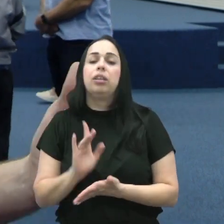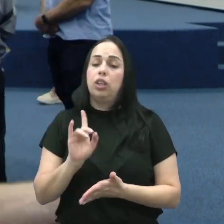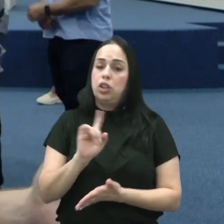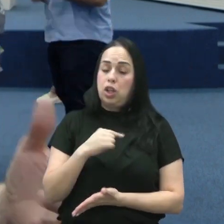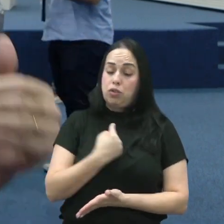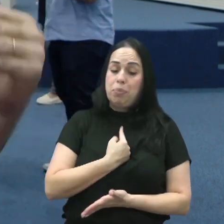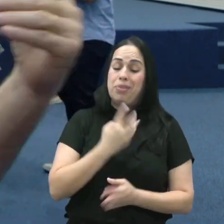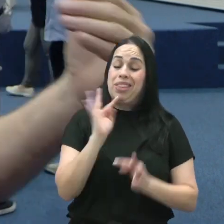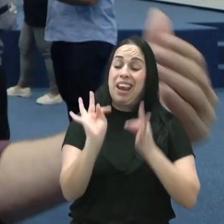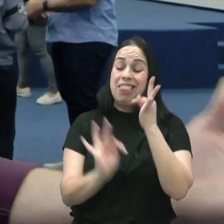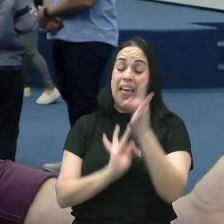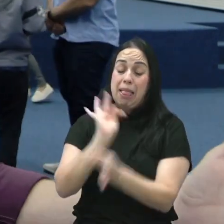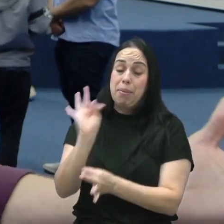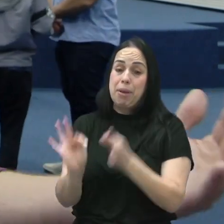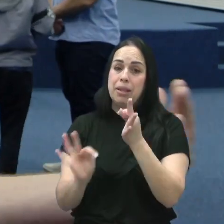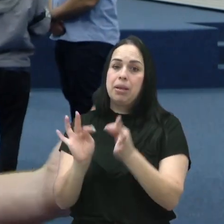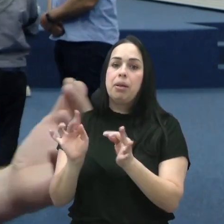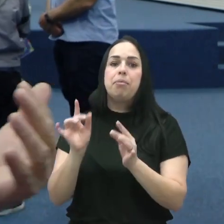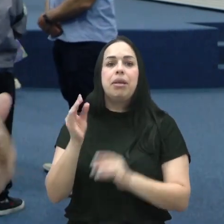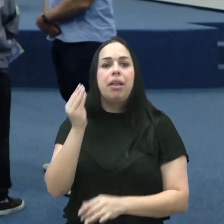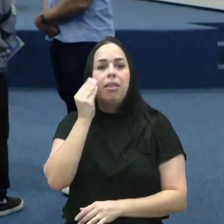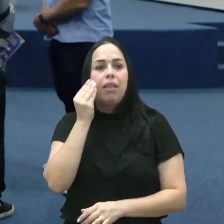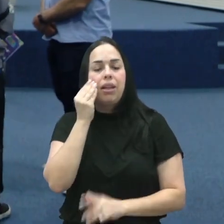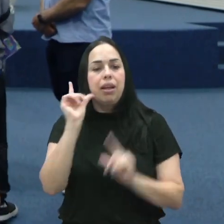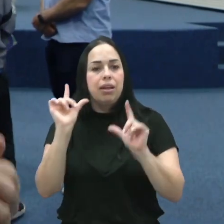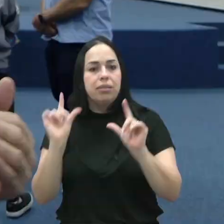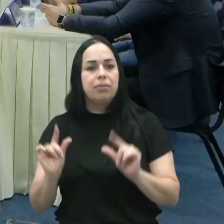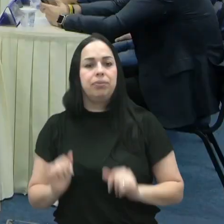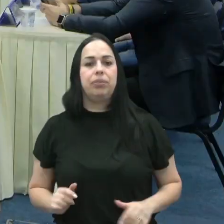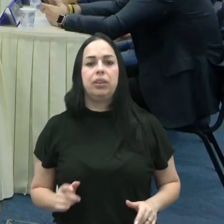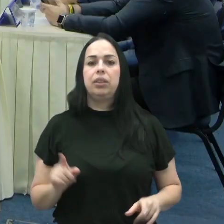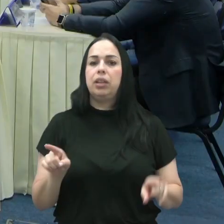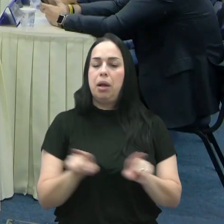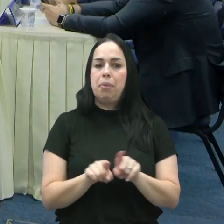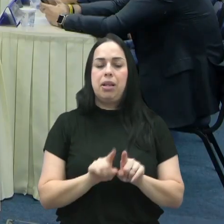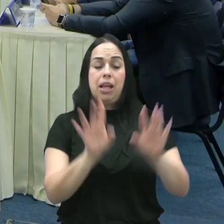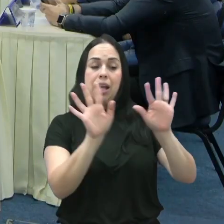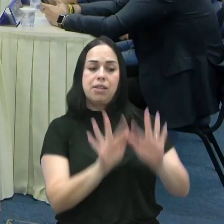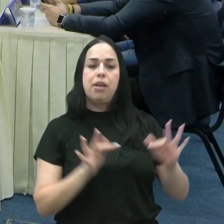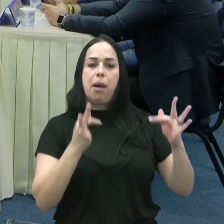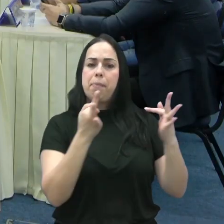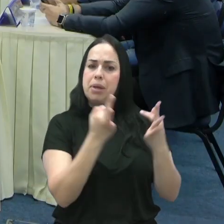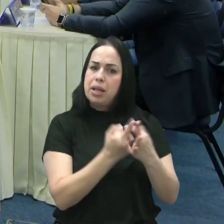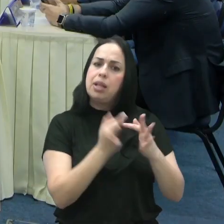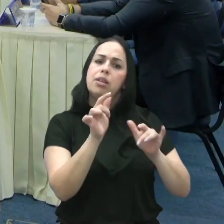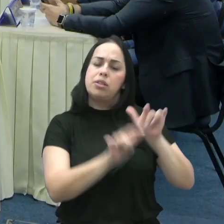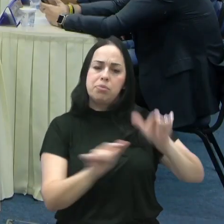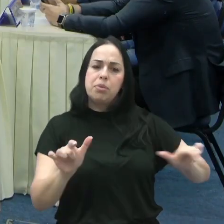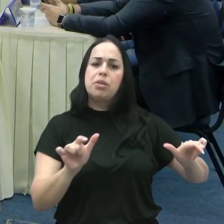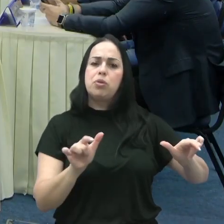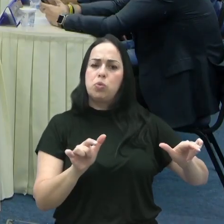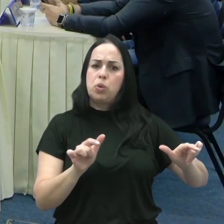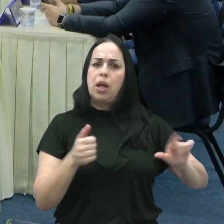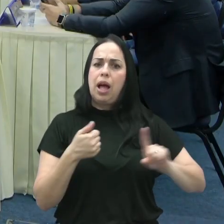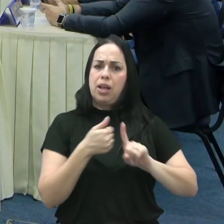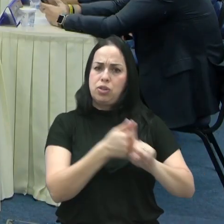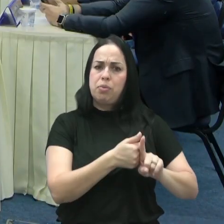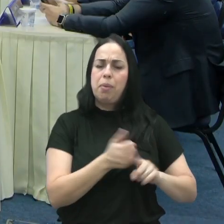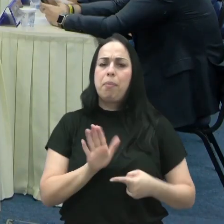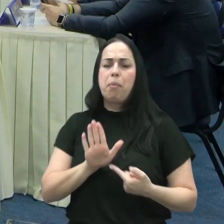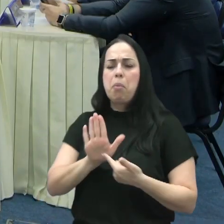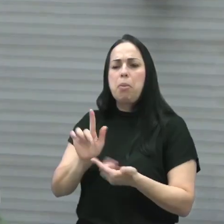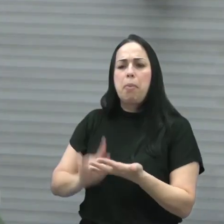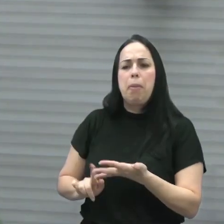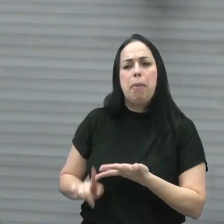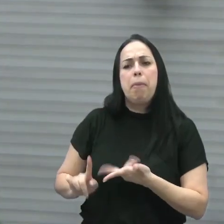hipersensibilidade em algumas coisas, a gente vai trabalhar para que essa sensibilidade reduza. Durante o encontro, familiares de pessoas com